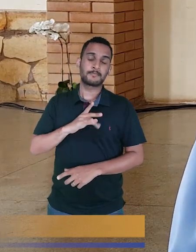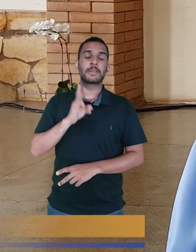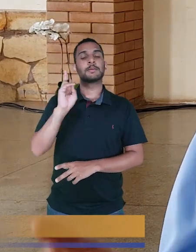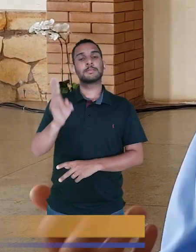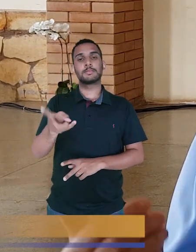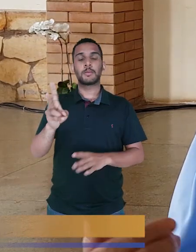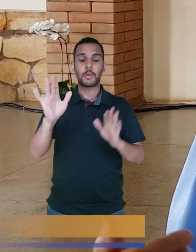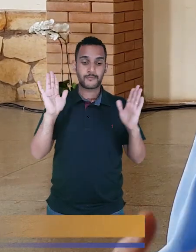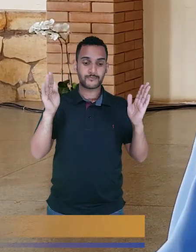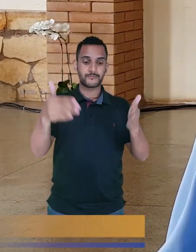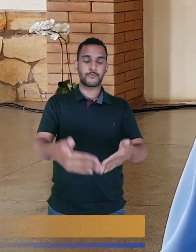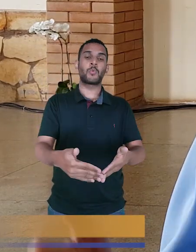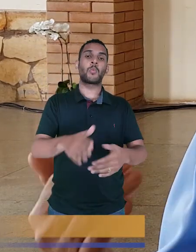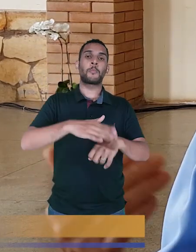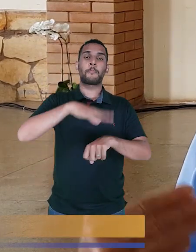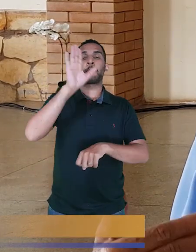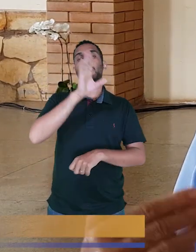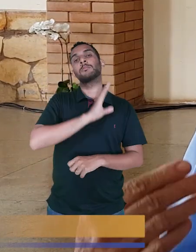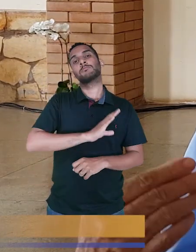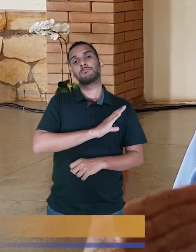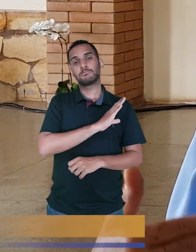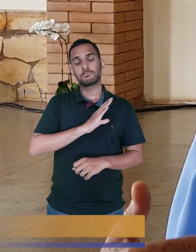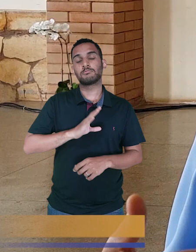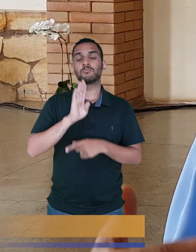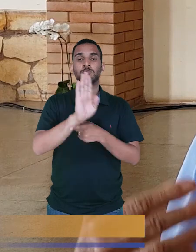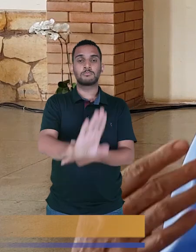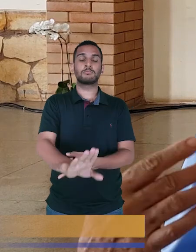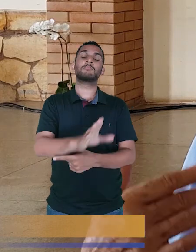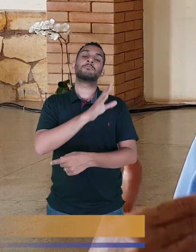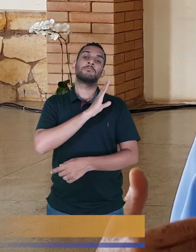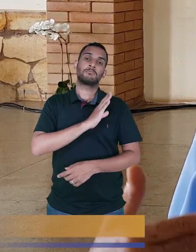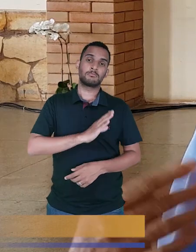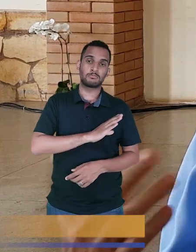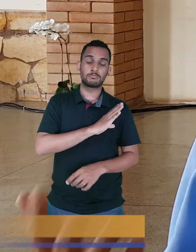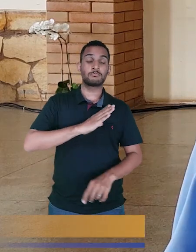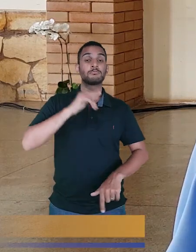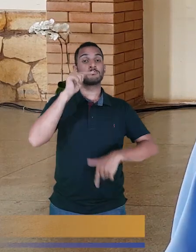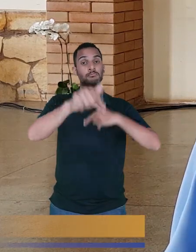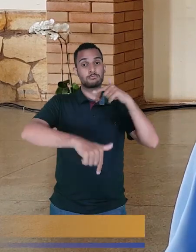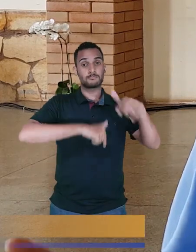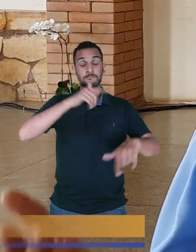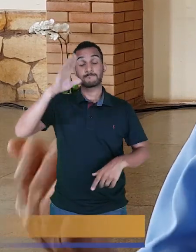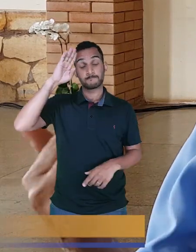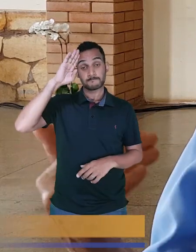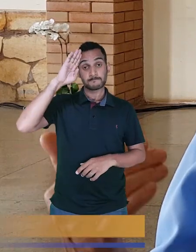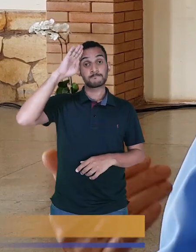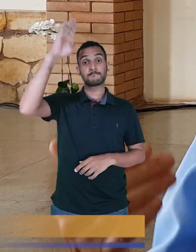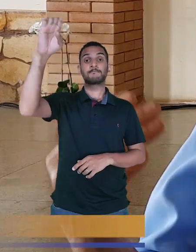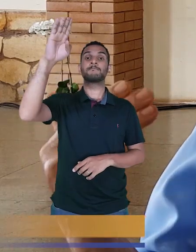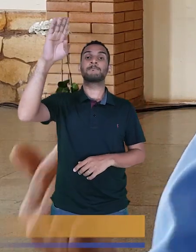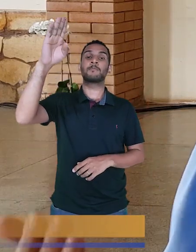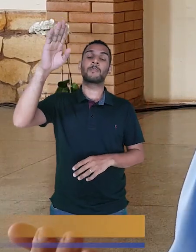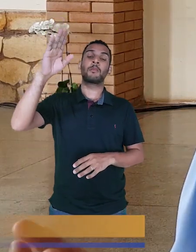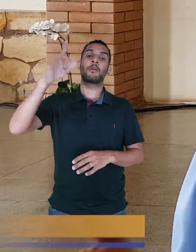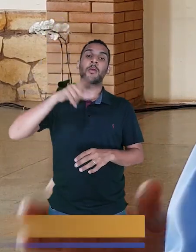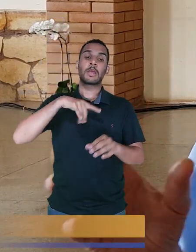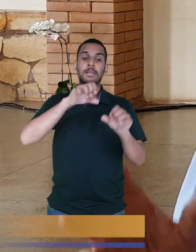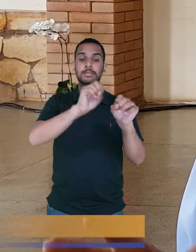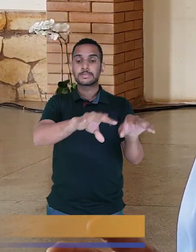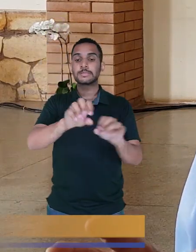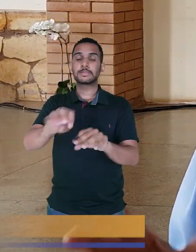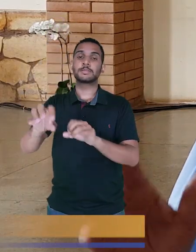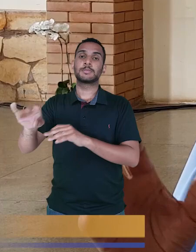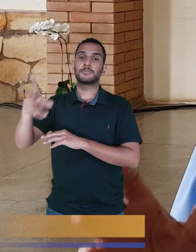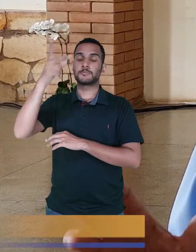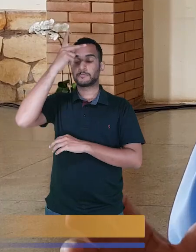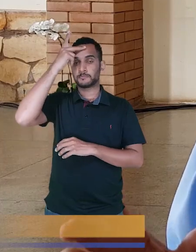está sempre envolvidas mais com a catequese, à frente na catequese, trabalhando principalmente